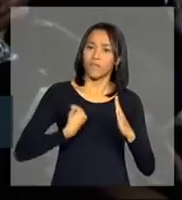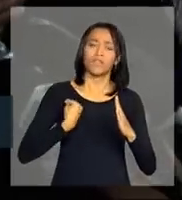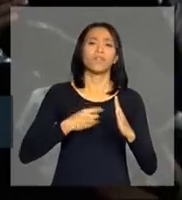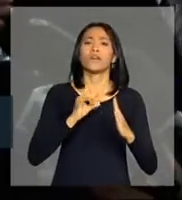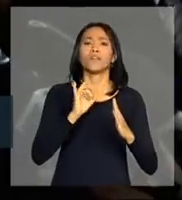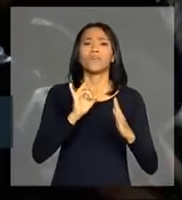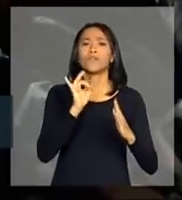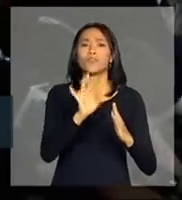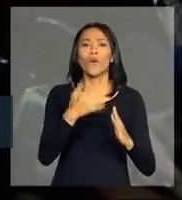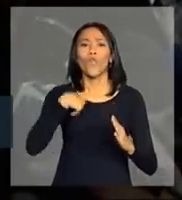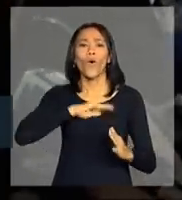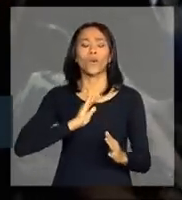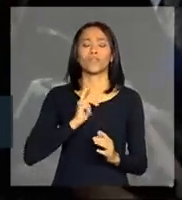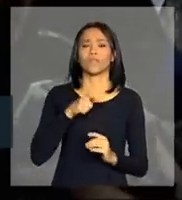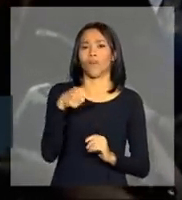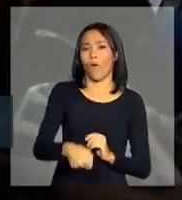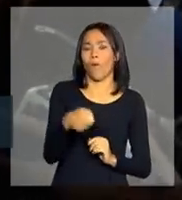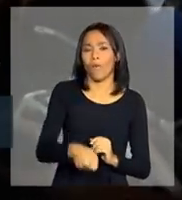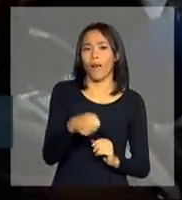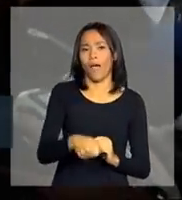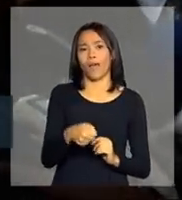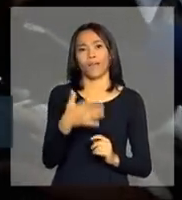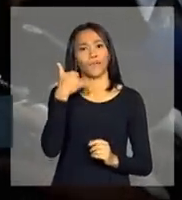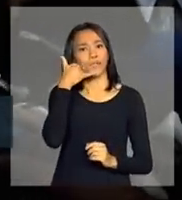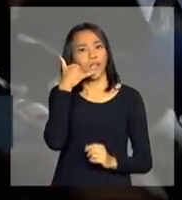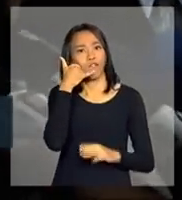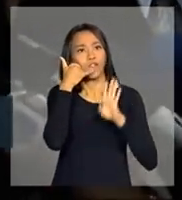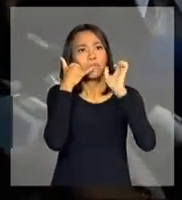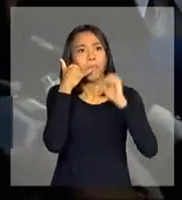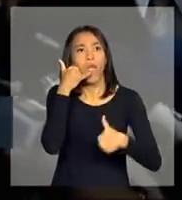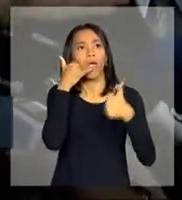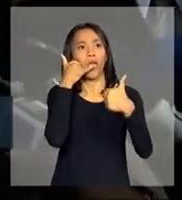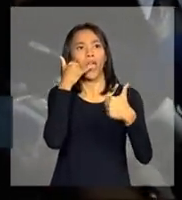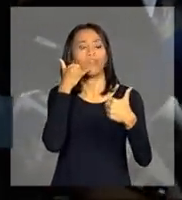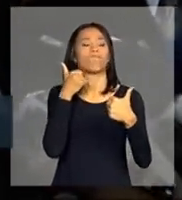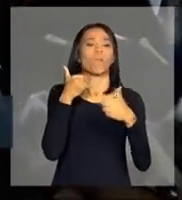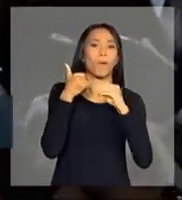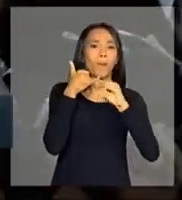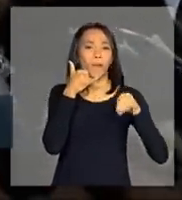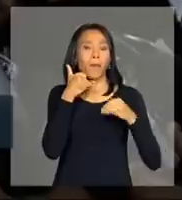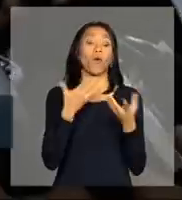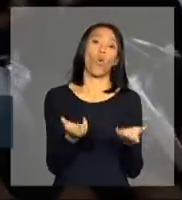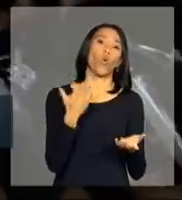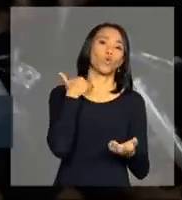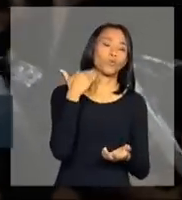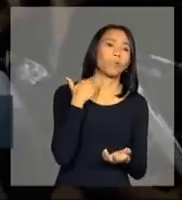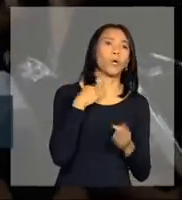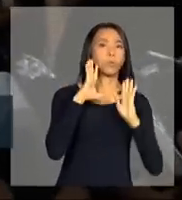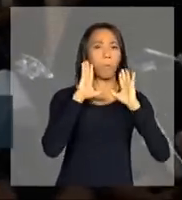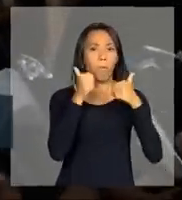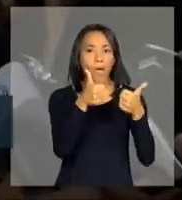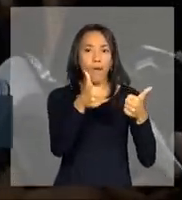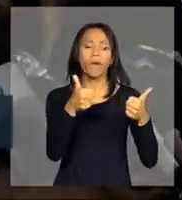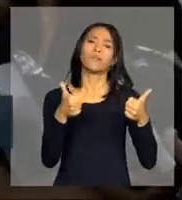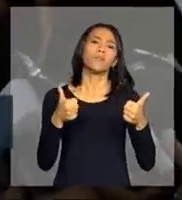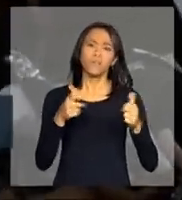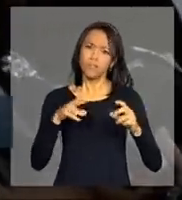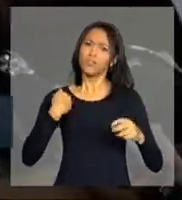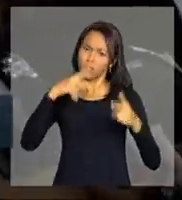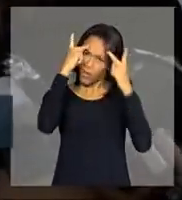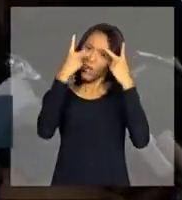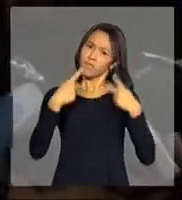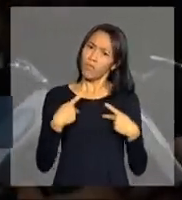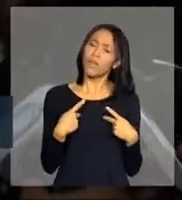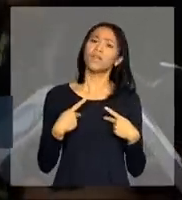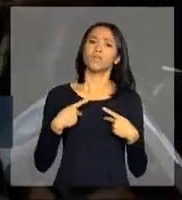só a gente cobrar que os telefones funcionem, que os bancos funcionem, é cobrar de nós